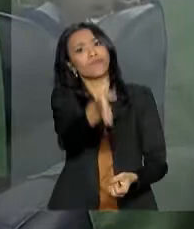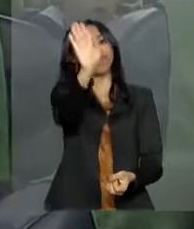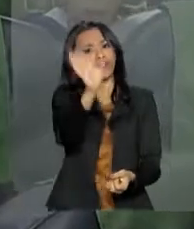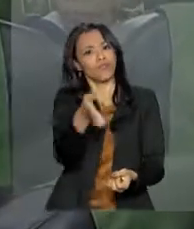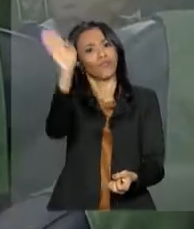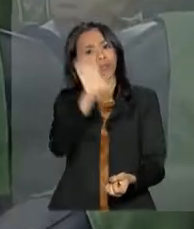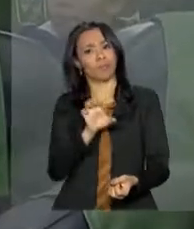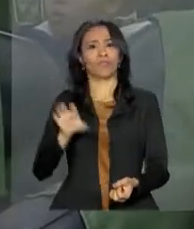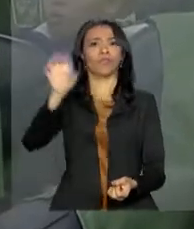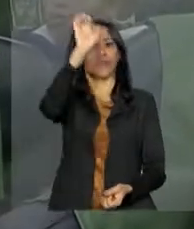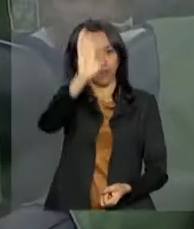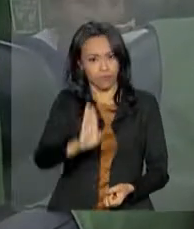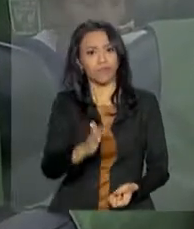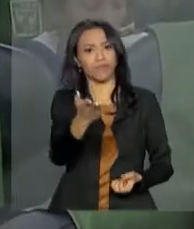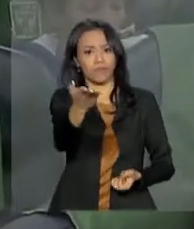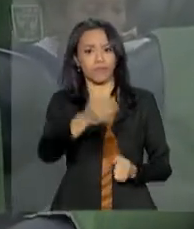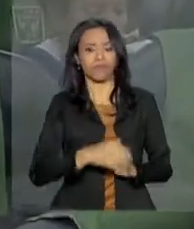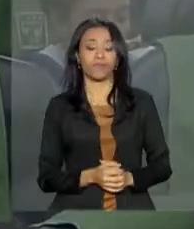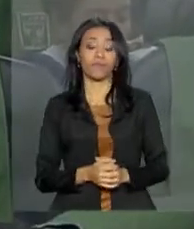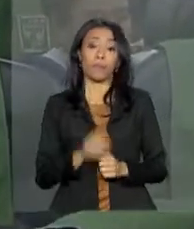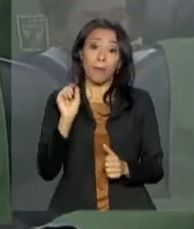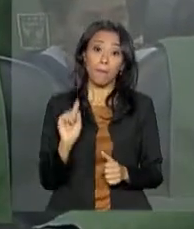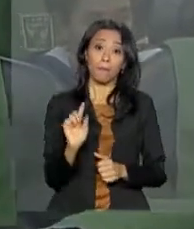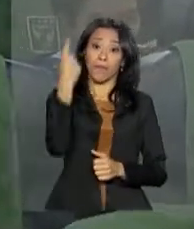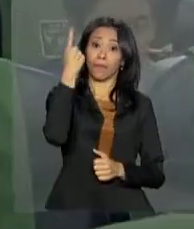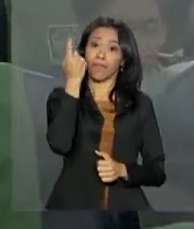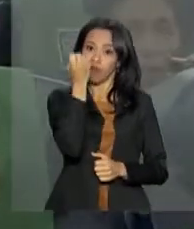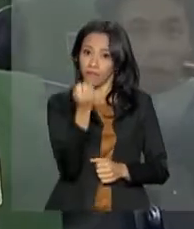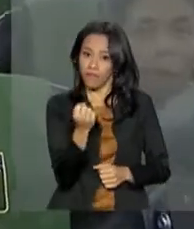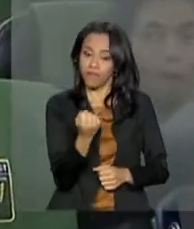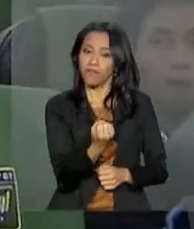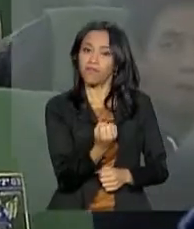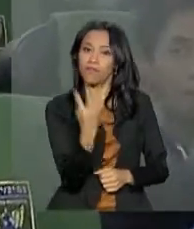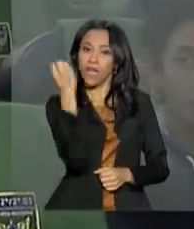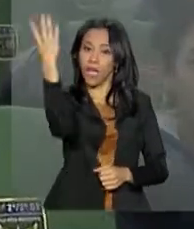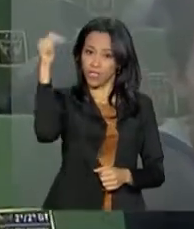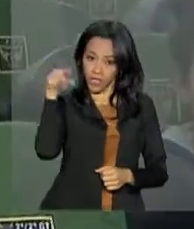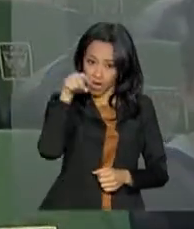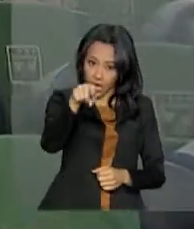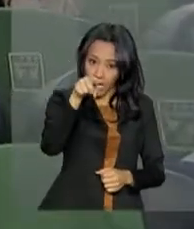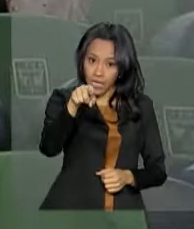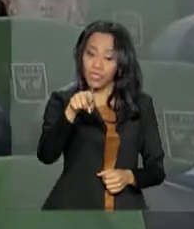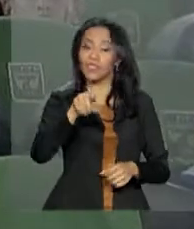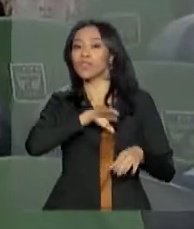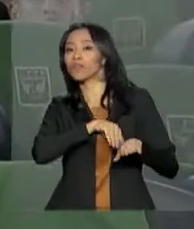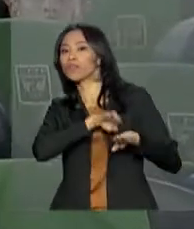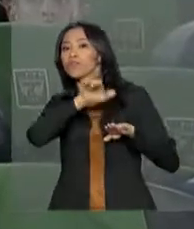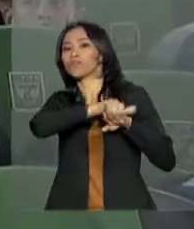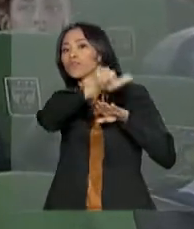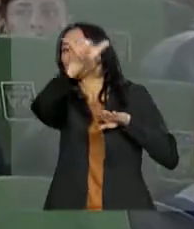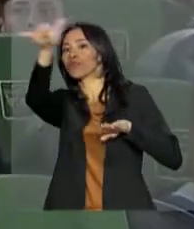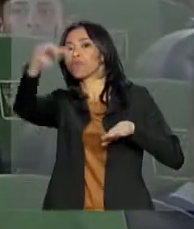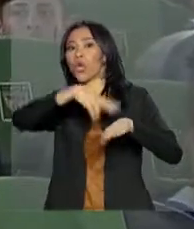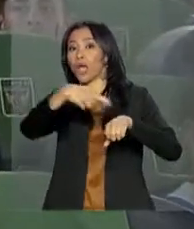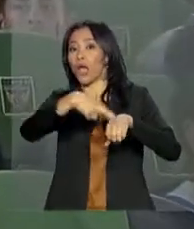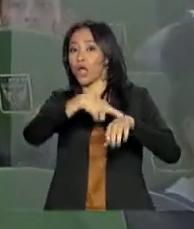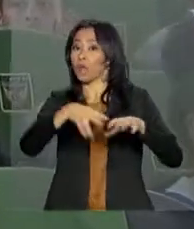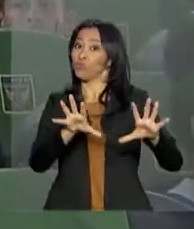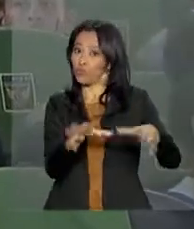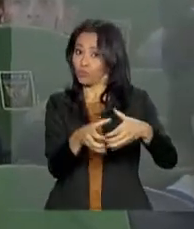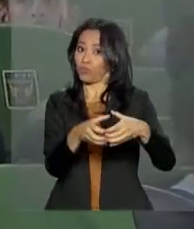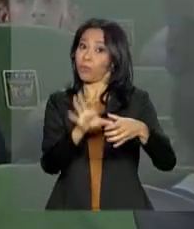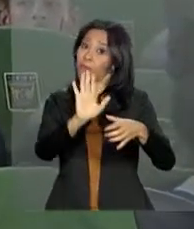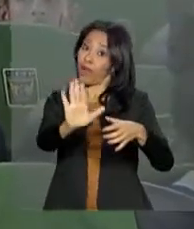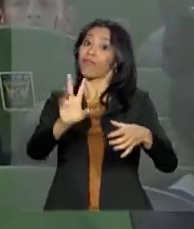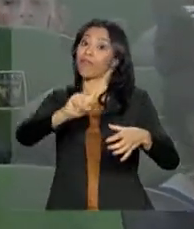de interiorização no Brasil. Na primeira parte da viagem, este voo que saiu de Roraima, eles estão juntos. Mas